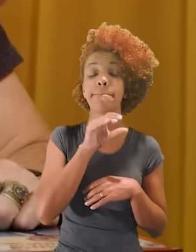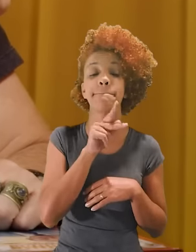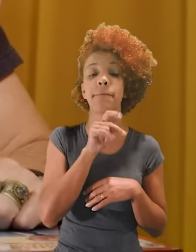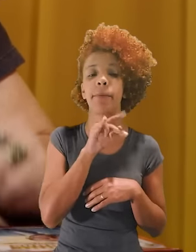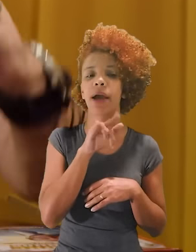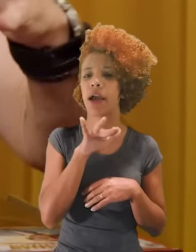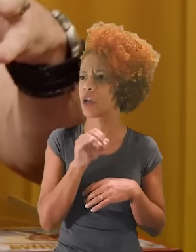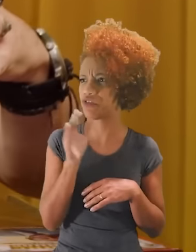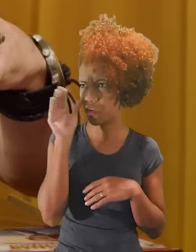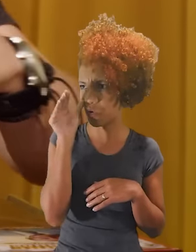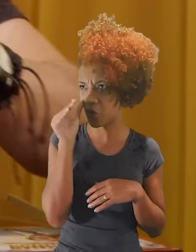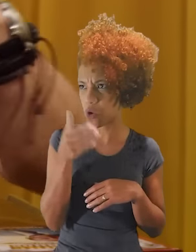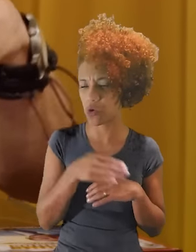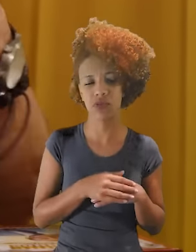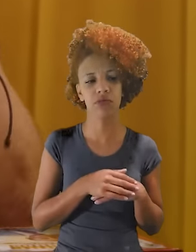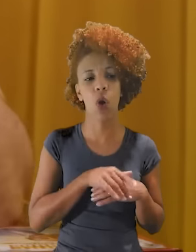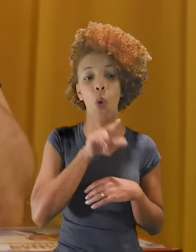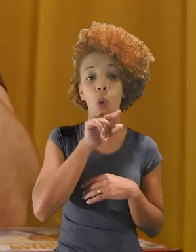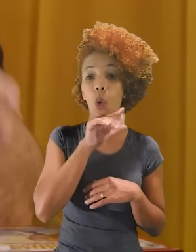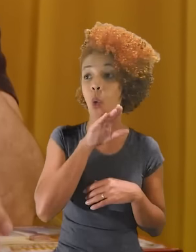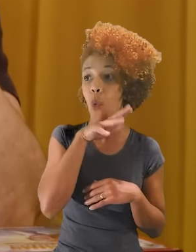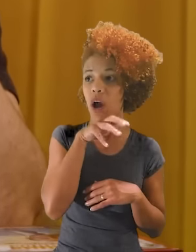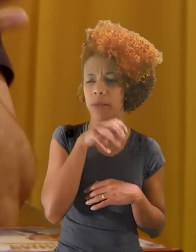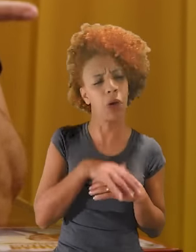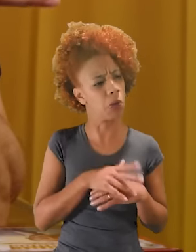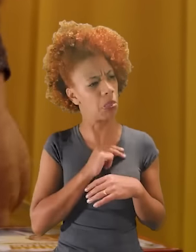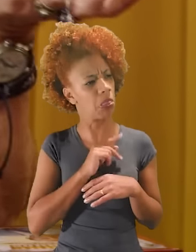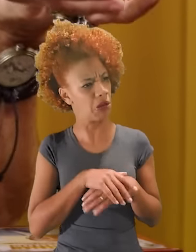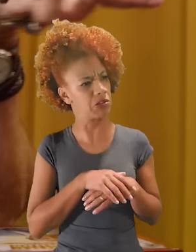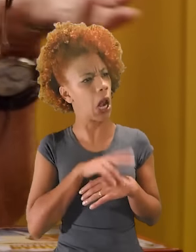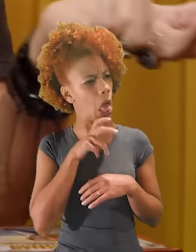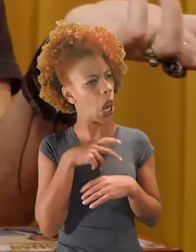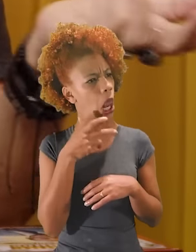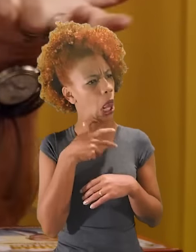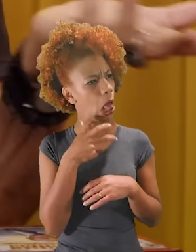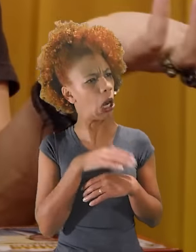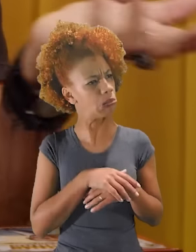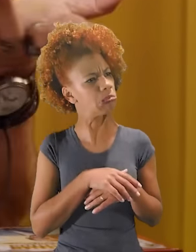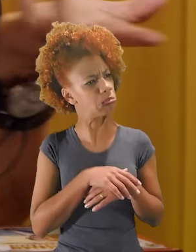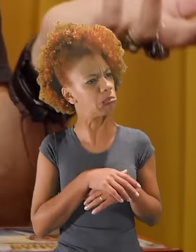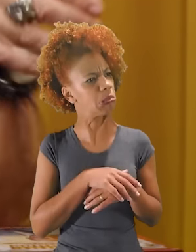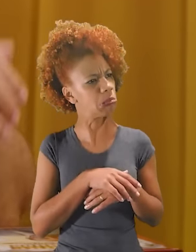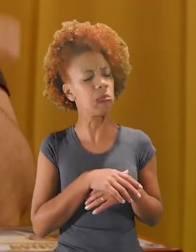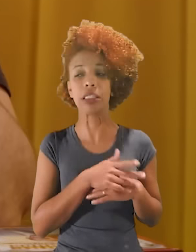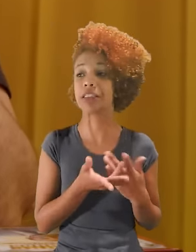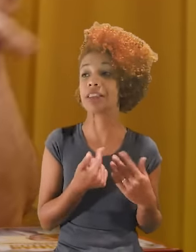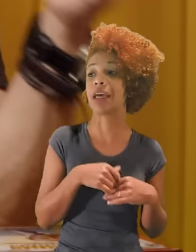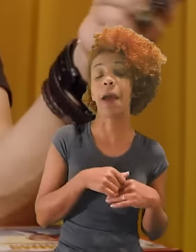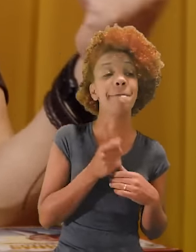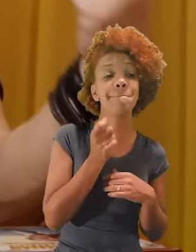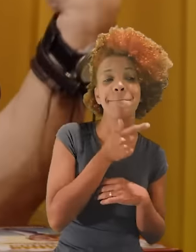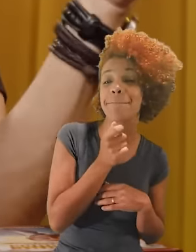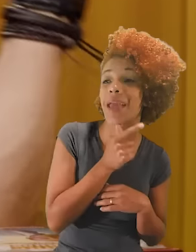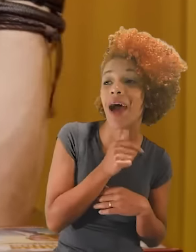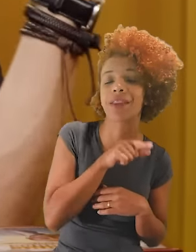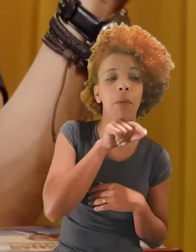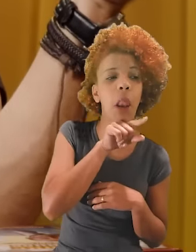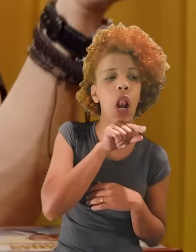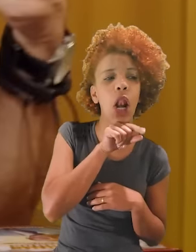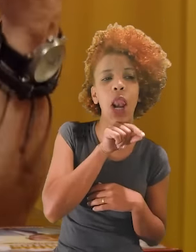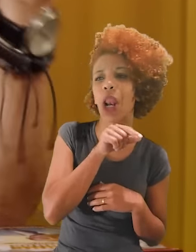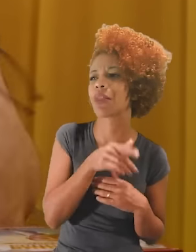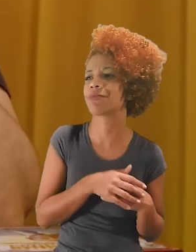Ele ficou curioso, e aí ele viu o papagaio, o animal, pô, caramba, o bicho fala, que engraçado, não sei o quê, e a galera contando sempre piadas